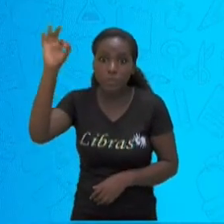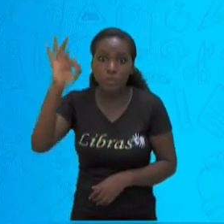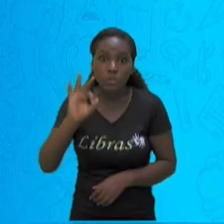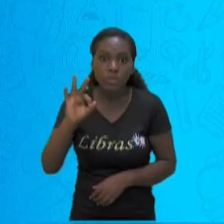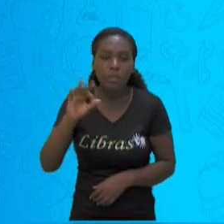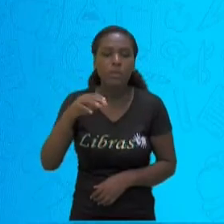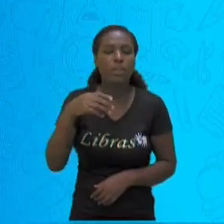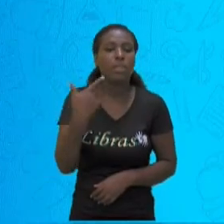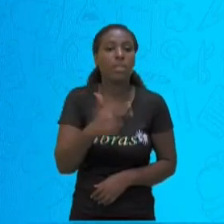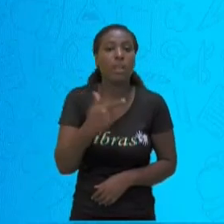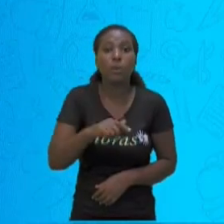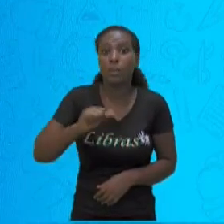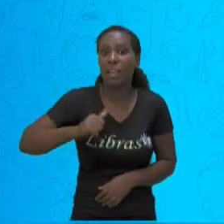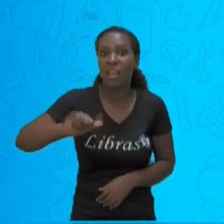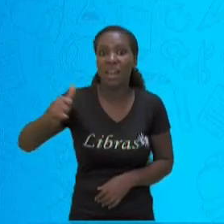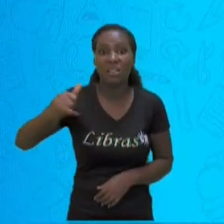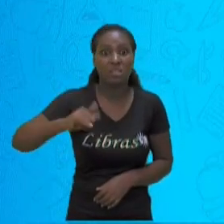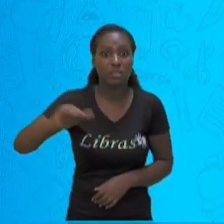internet.